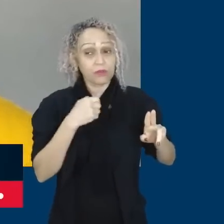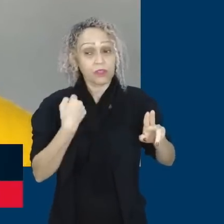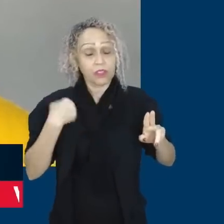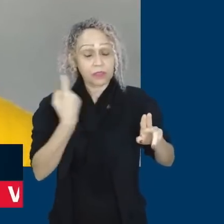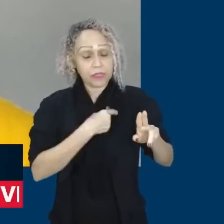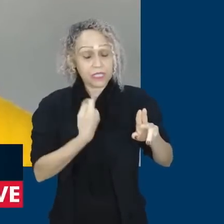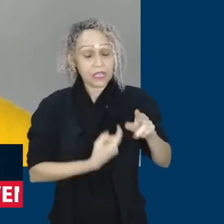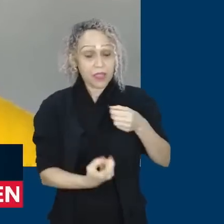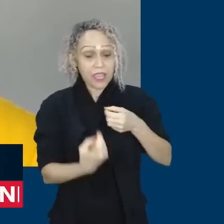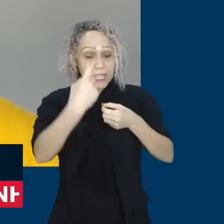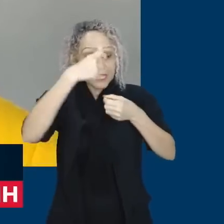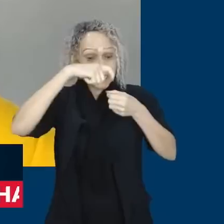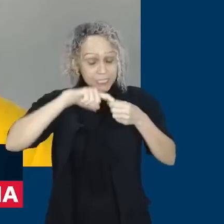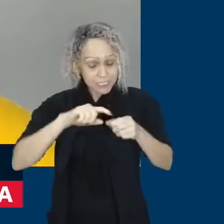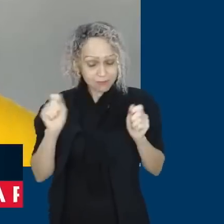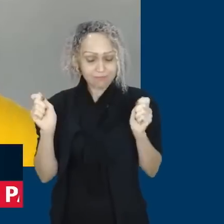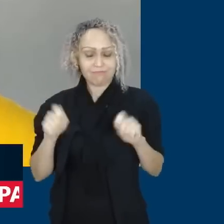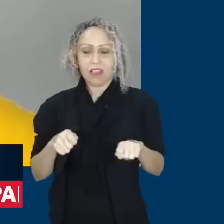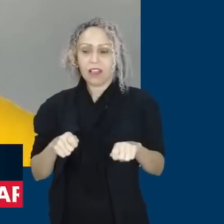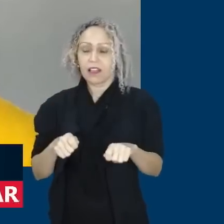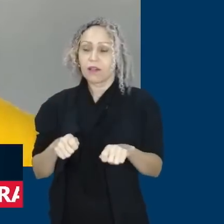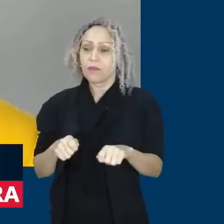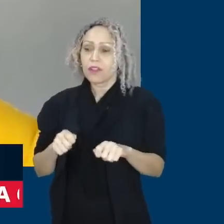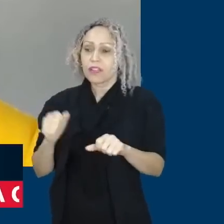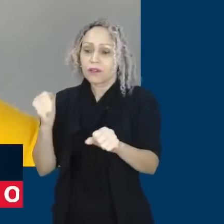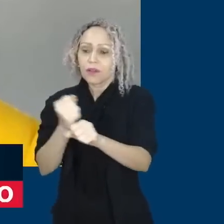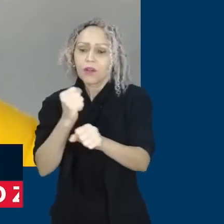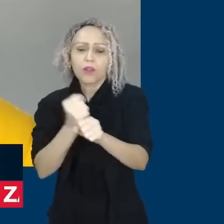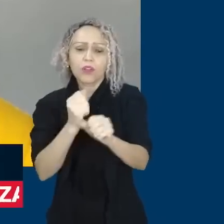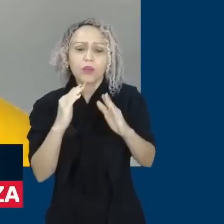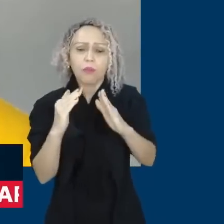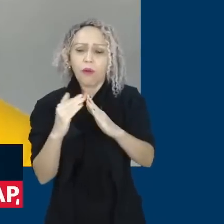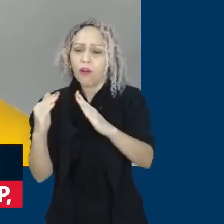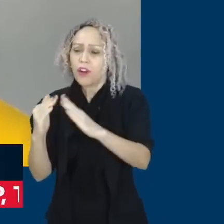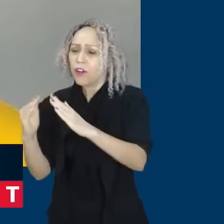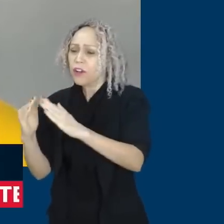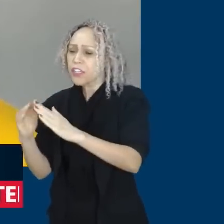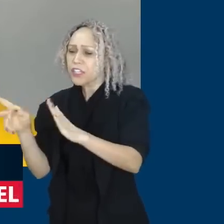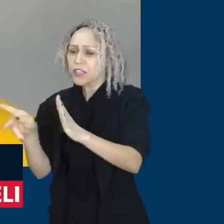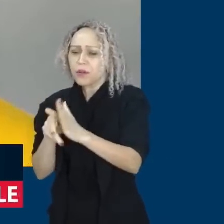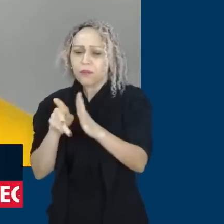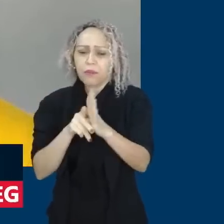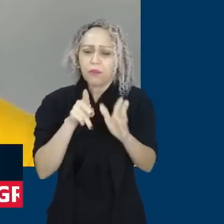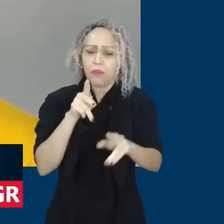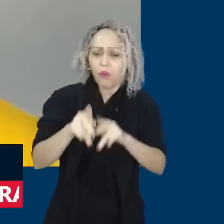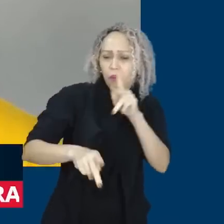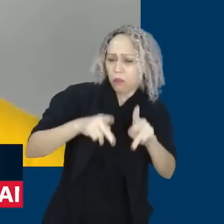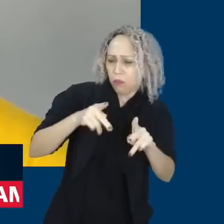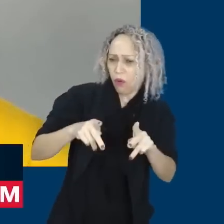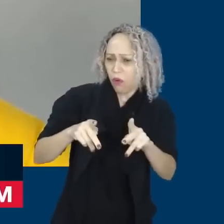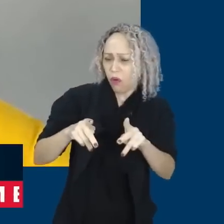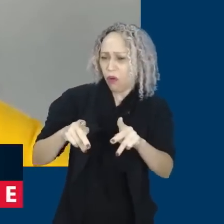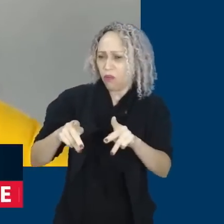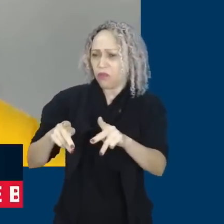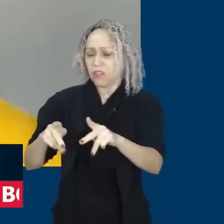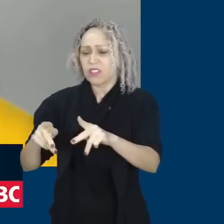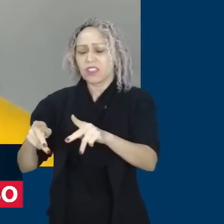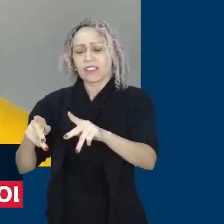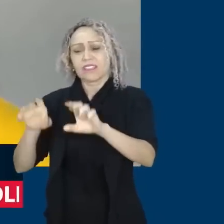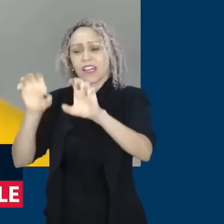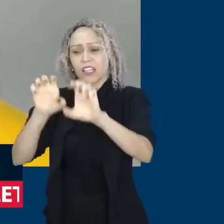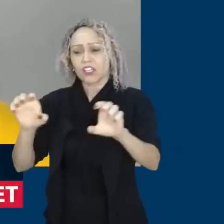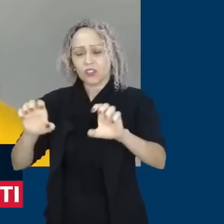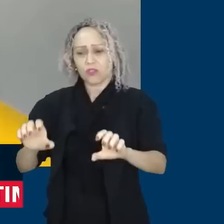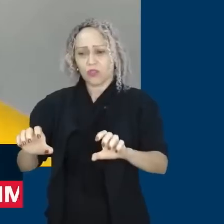de moradia popular, na infraestrutura urbana. Então, toda essa caminhada, desde muito jovem, me